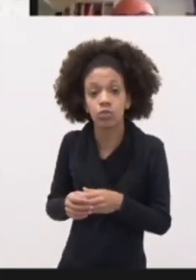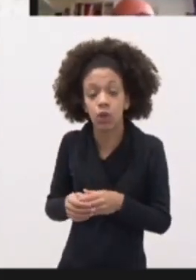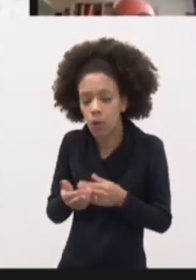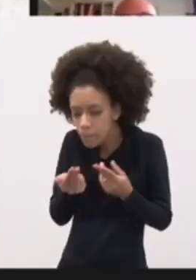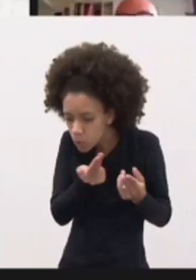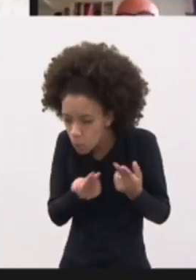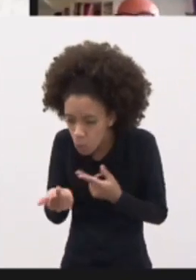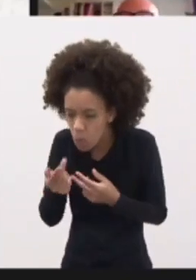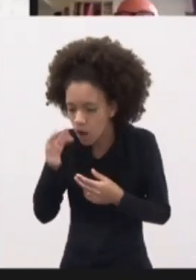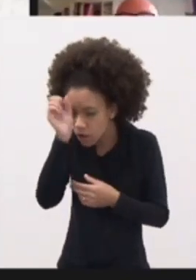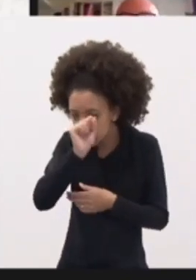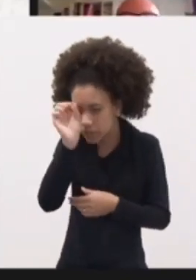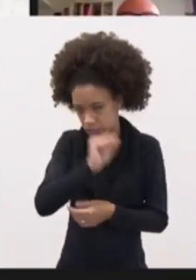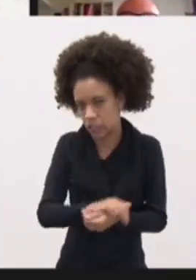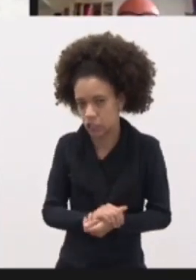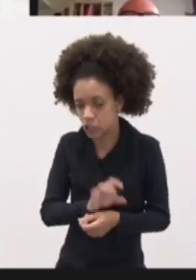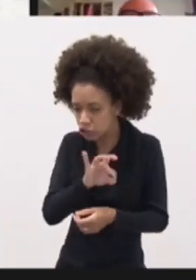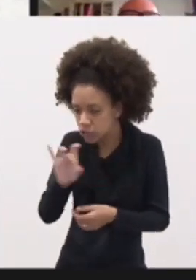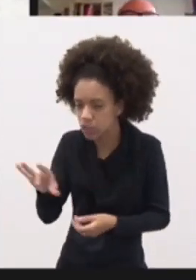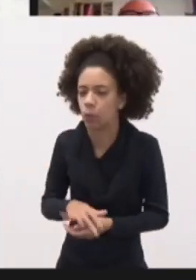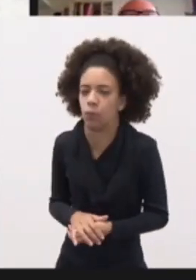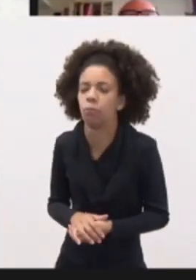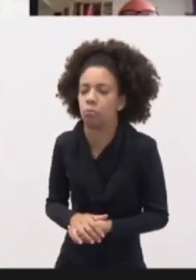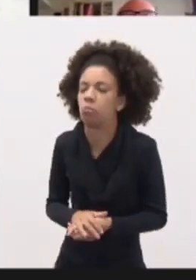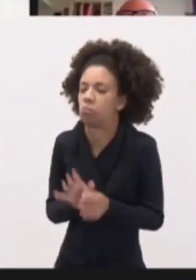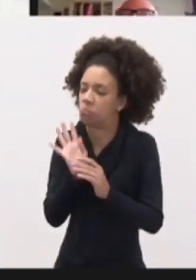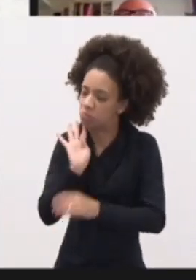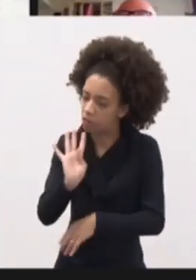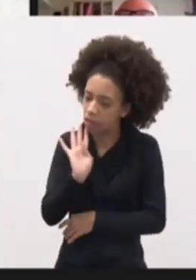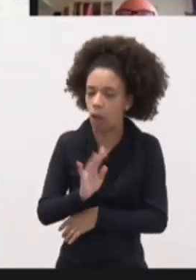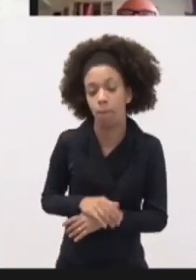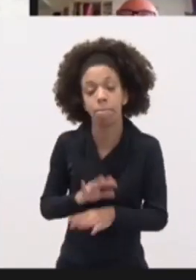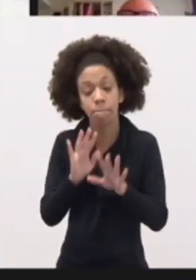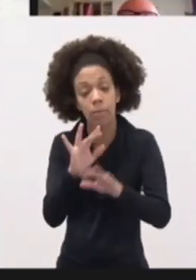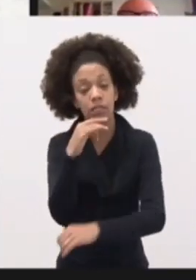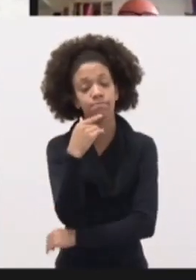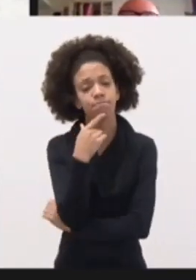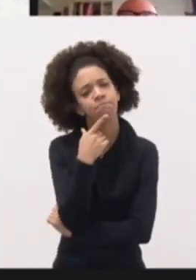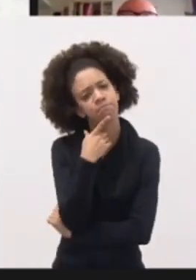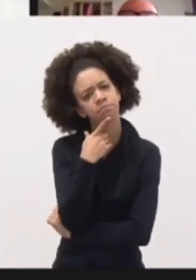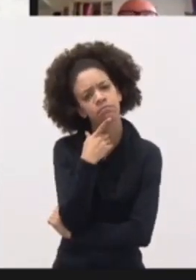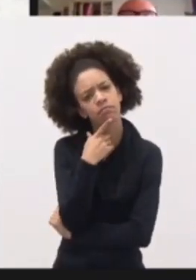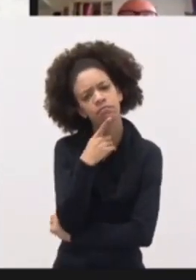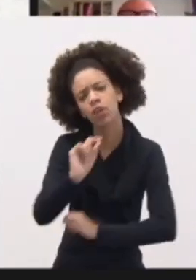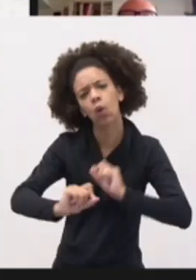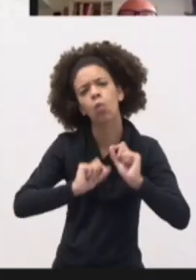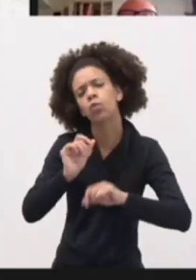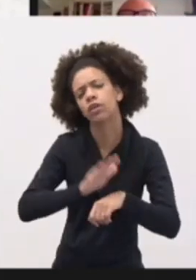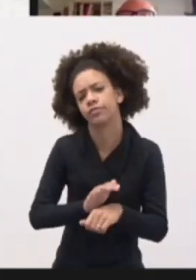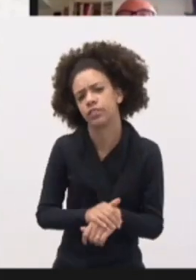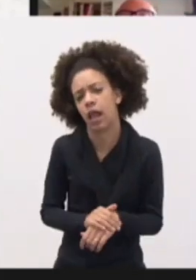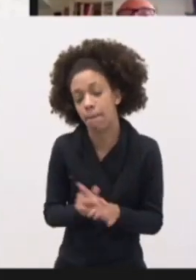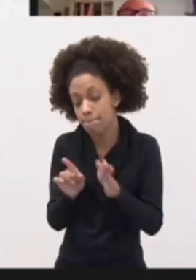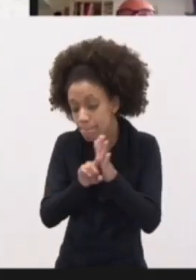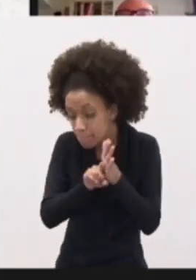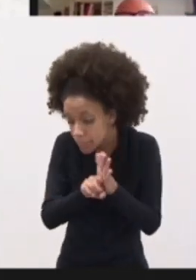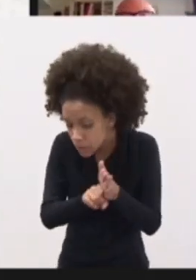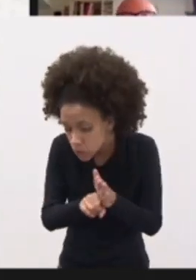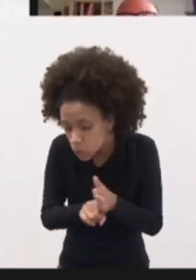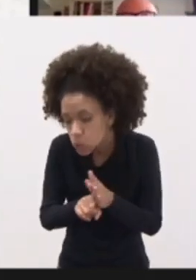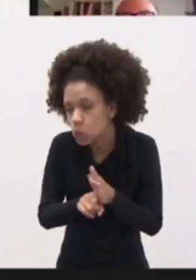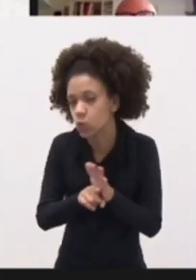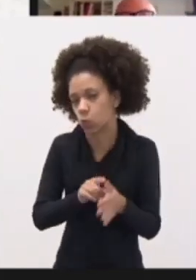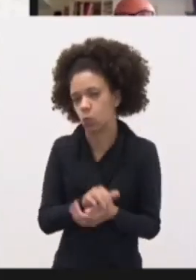uma estratégia didática dela, né? E aí, o que ela fez? Ela pesquisou um recurso